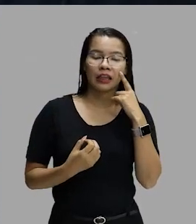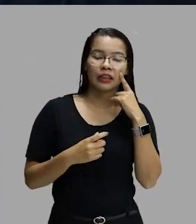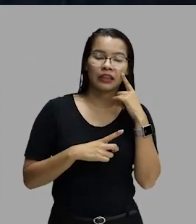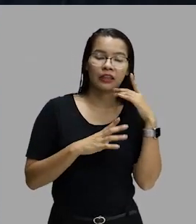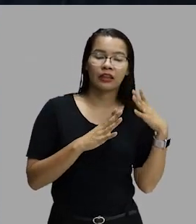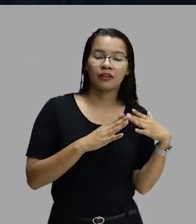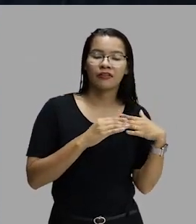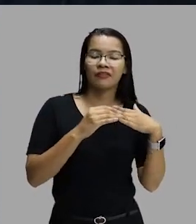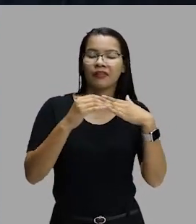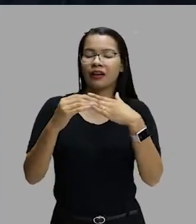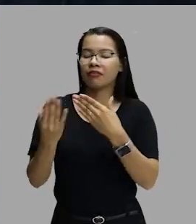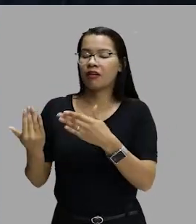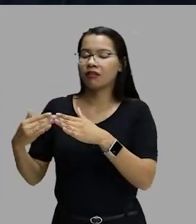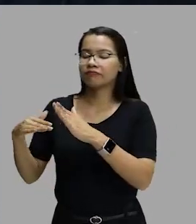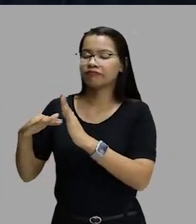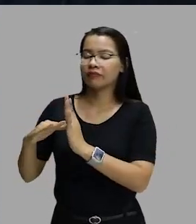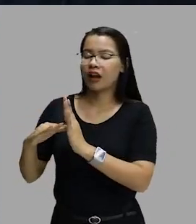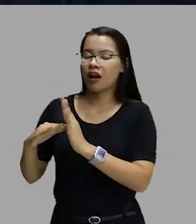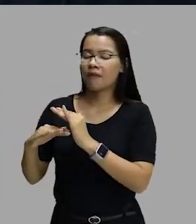à morte.